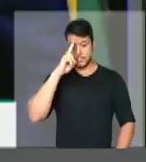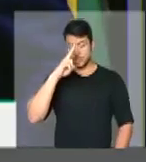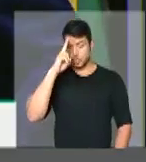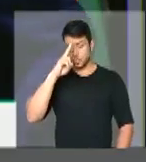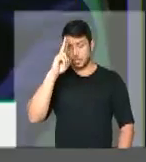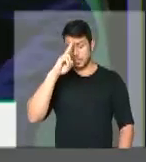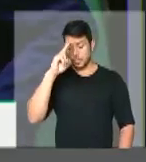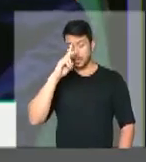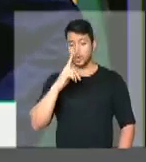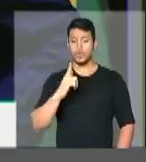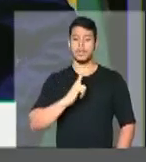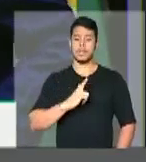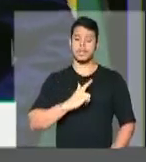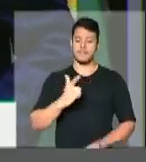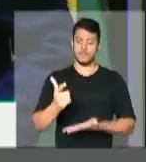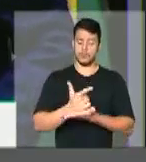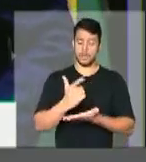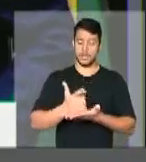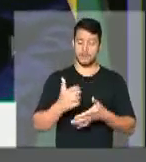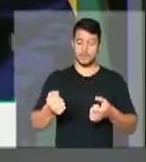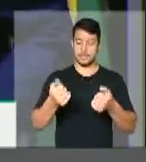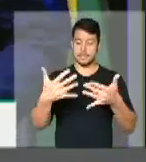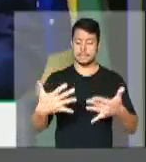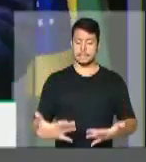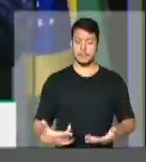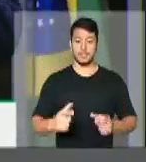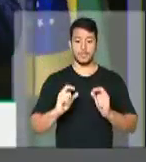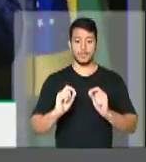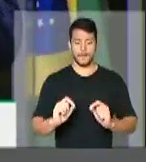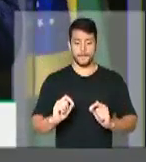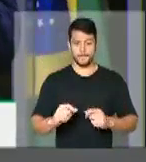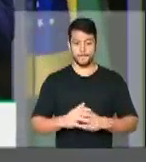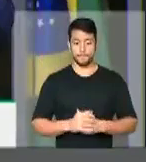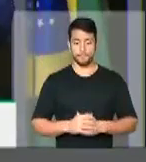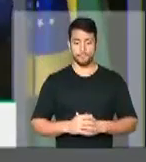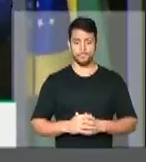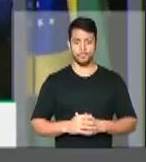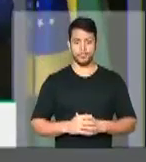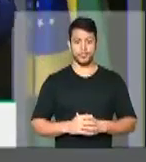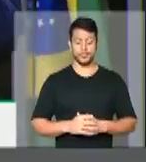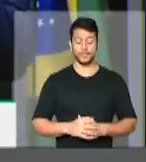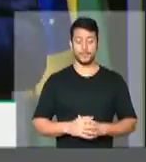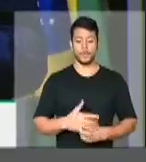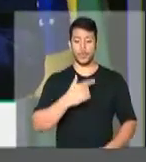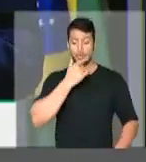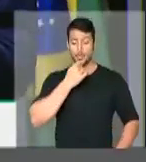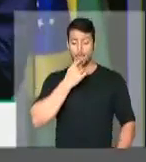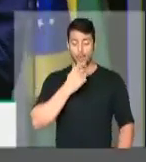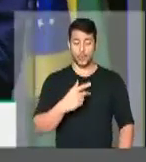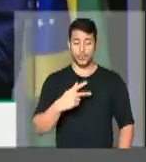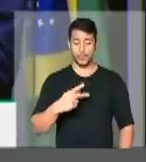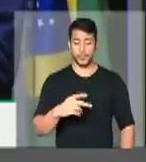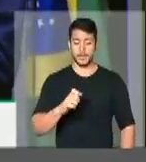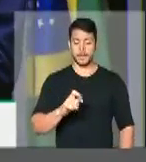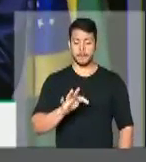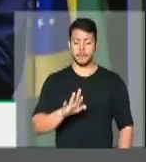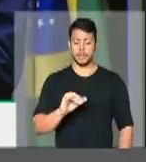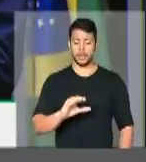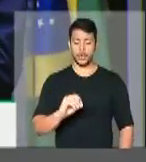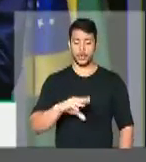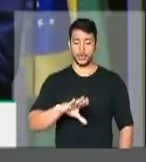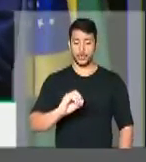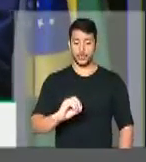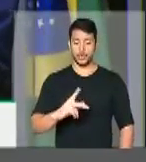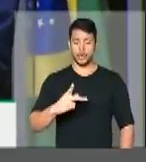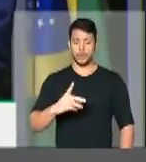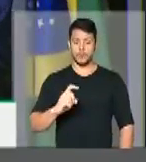Mota, ele lembra com muita propriedade daquelas articulações políticas de Petrônio Portela que levaram